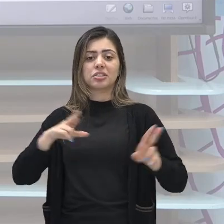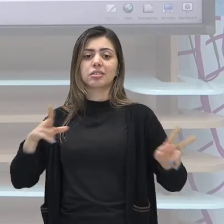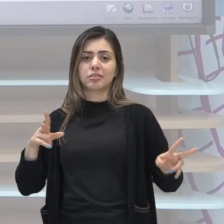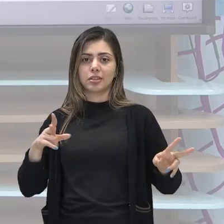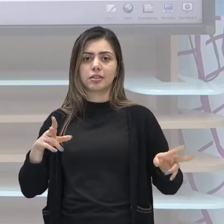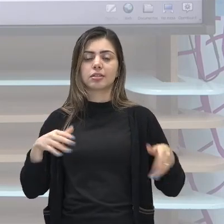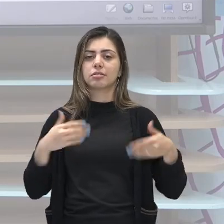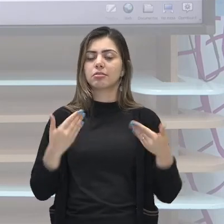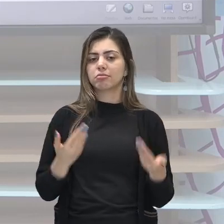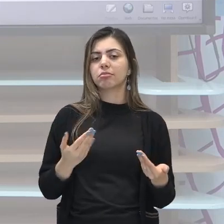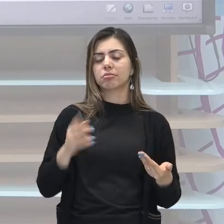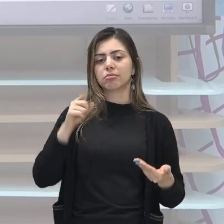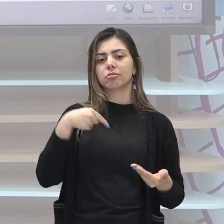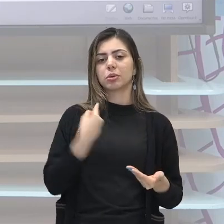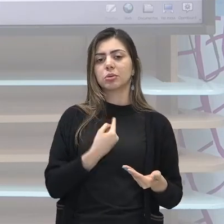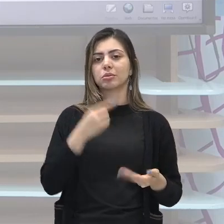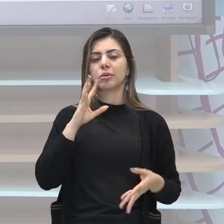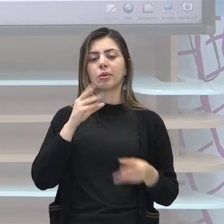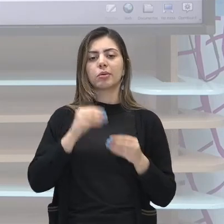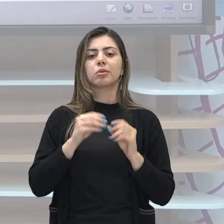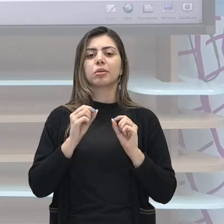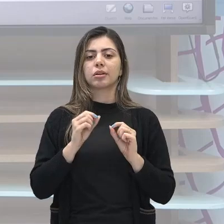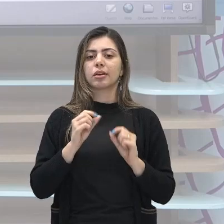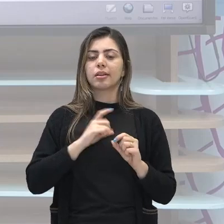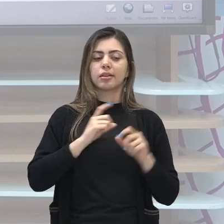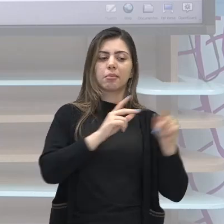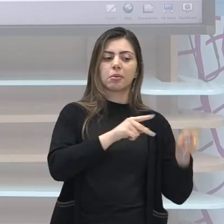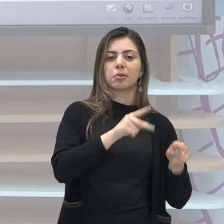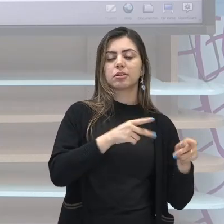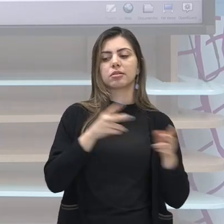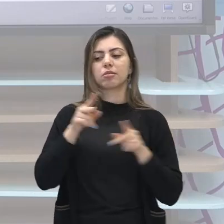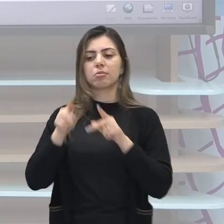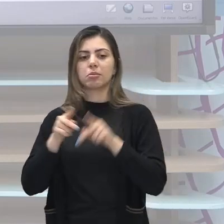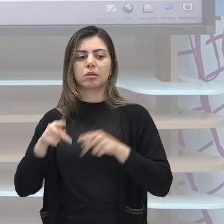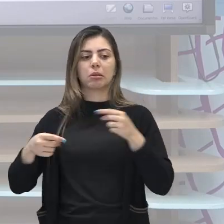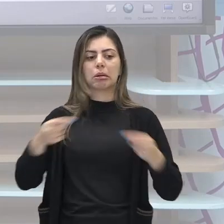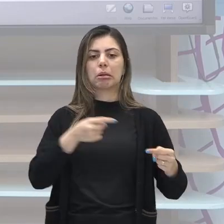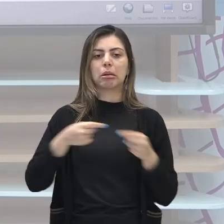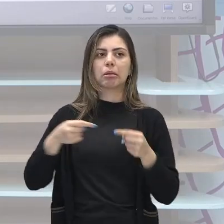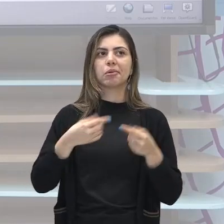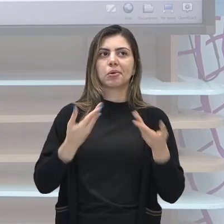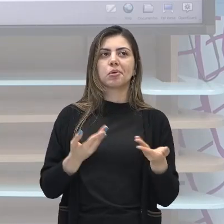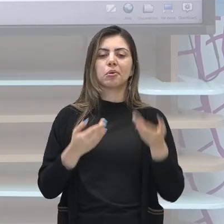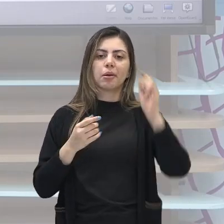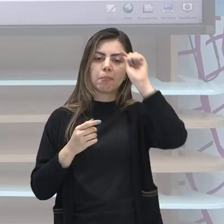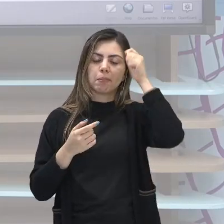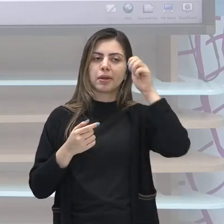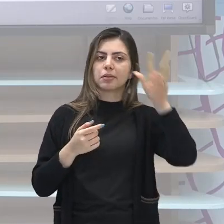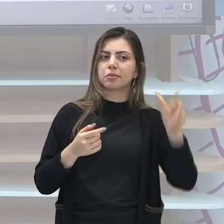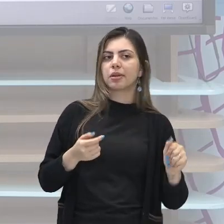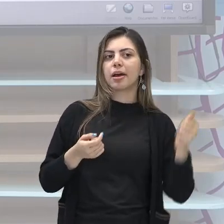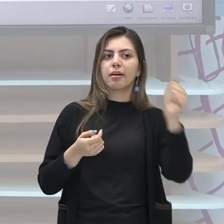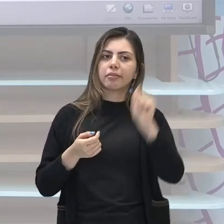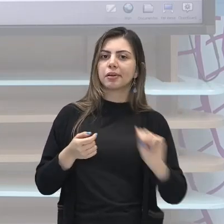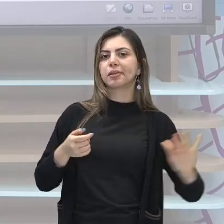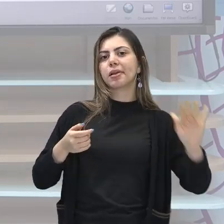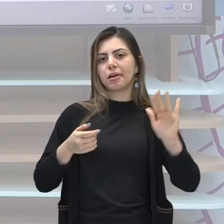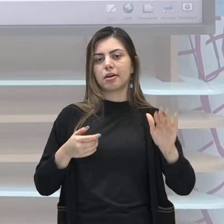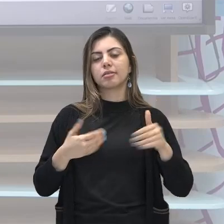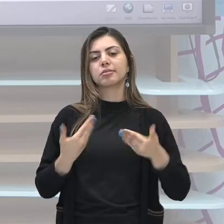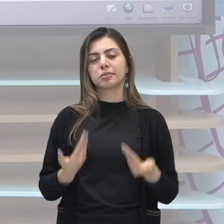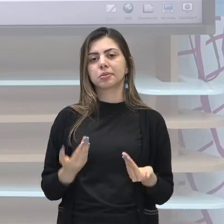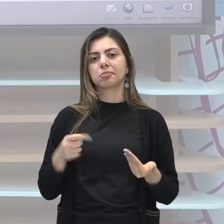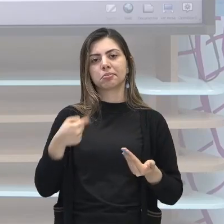vai ter, né, esses povos, como os povos indígenas, os povos africanos, asiáticos, né, de um